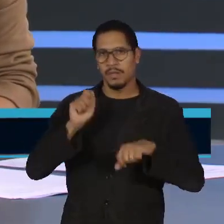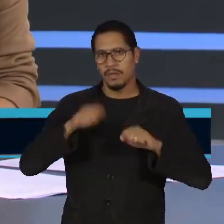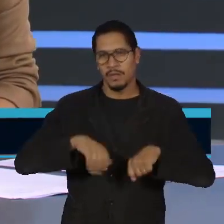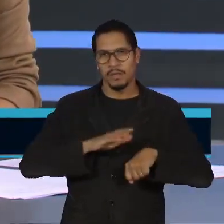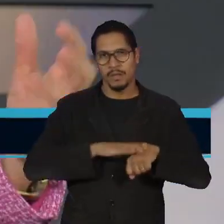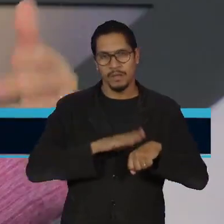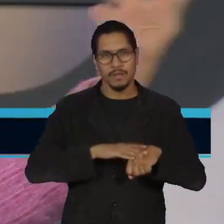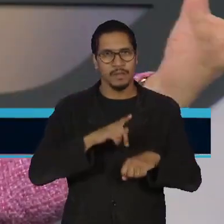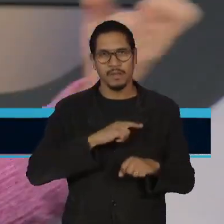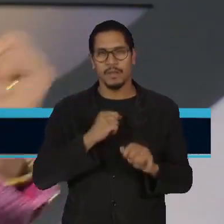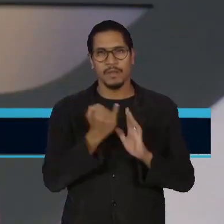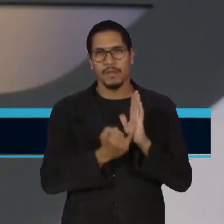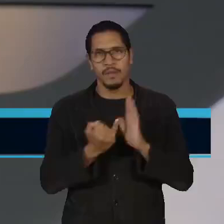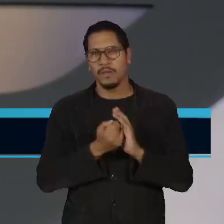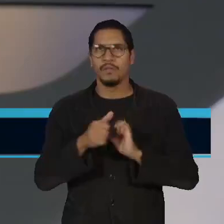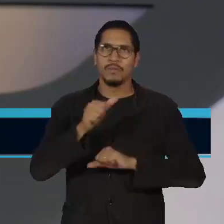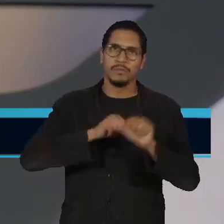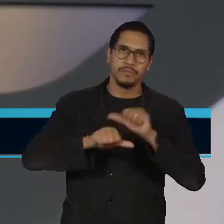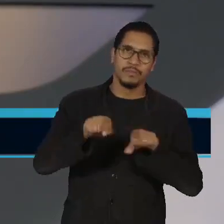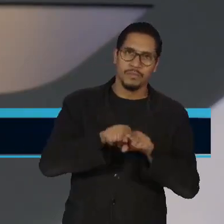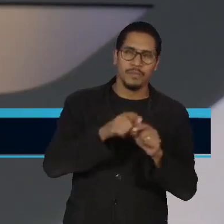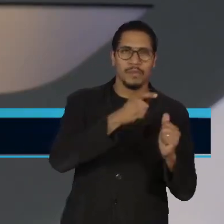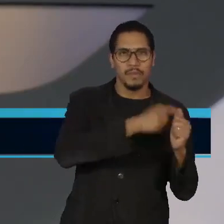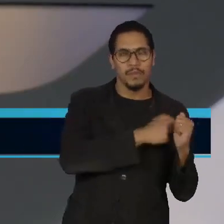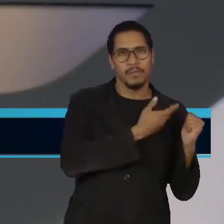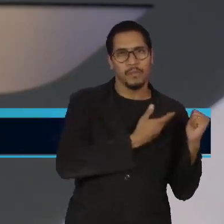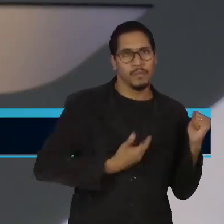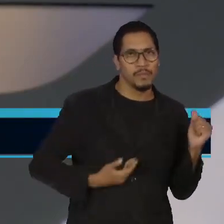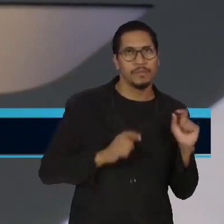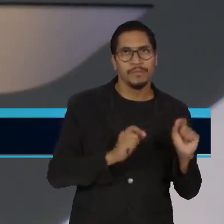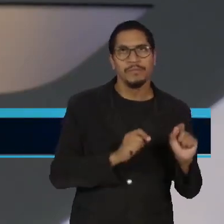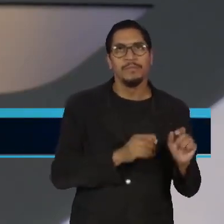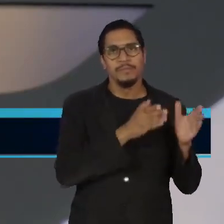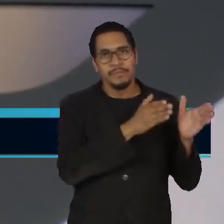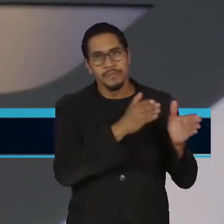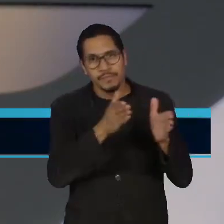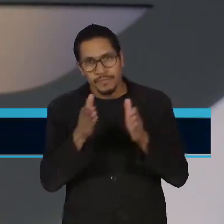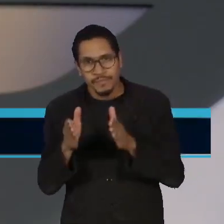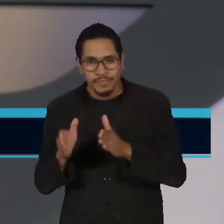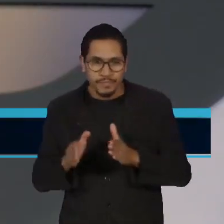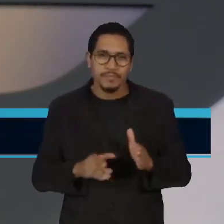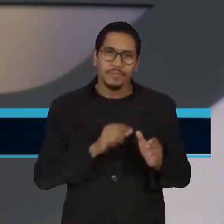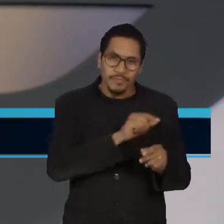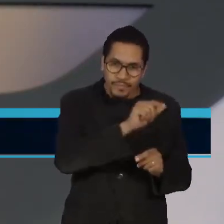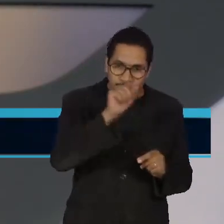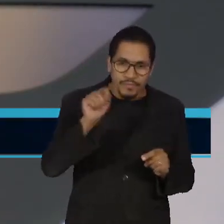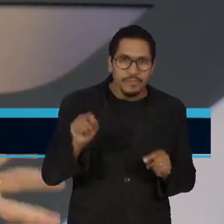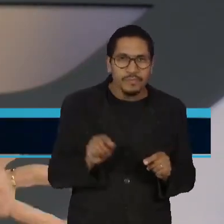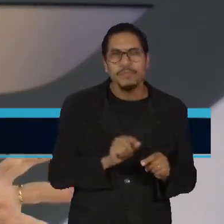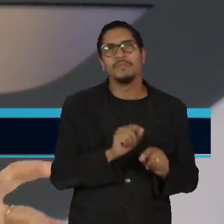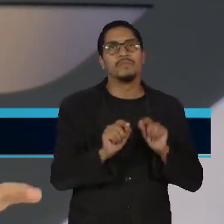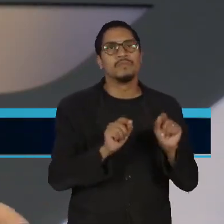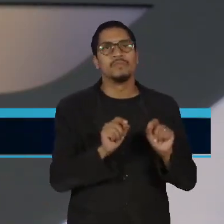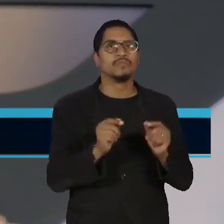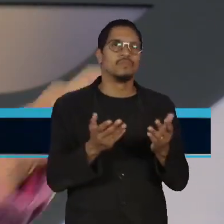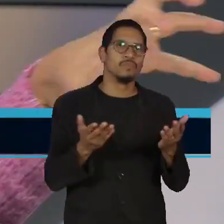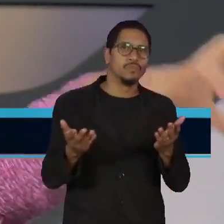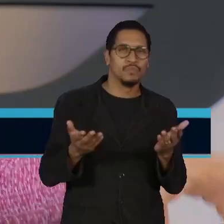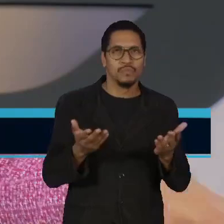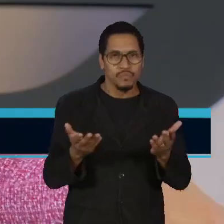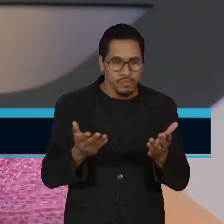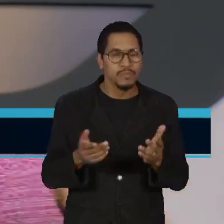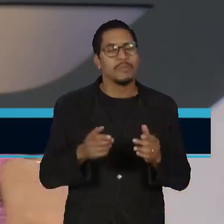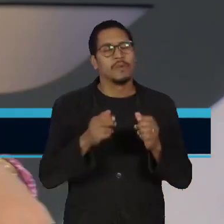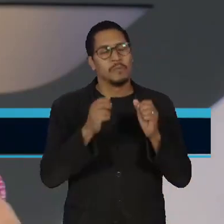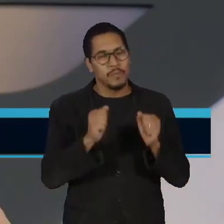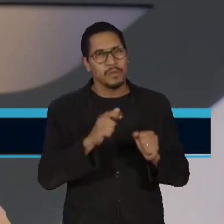cobrar tributos foi substituída pelo endividamento público. Então, acaba que existe, sim, uma tessitura que, de uma certa forma, permitiu